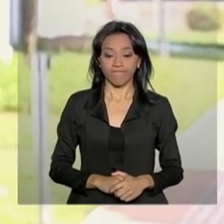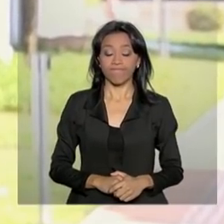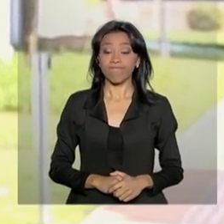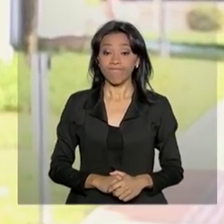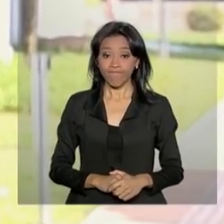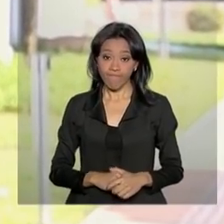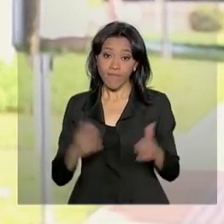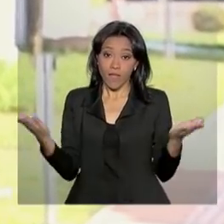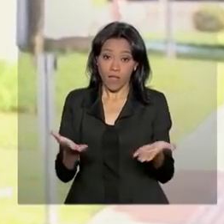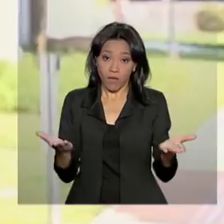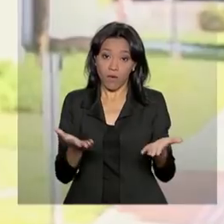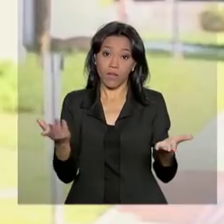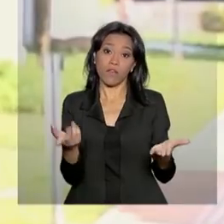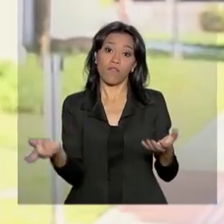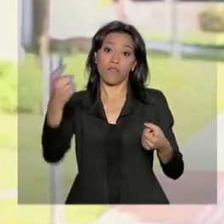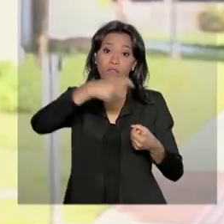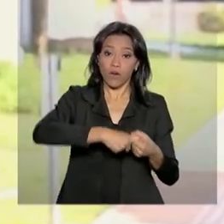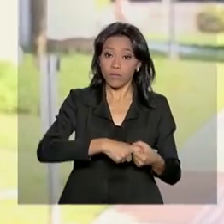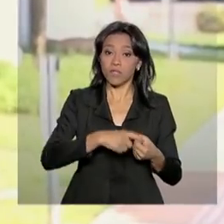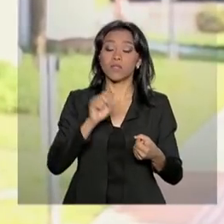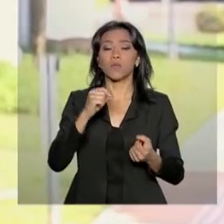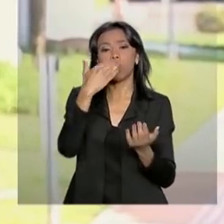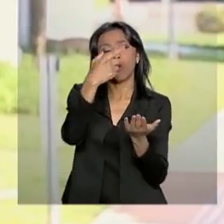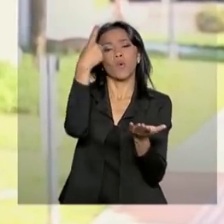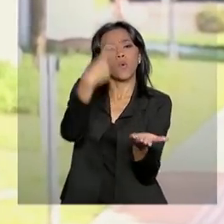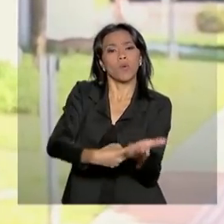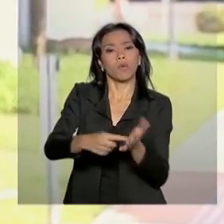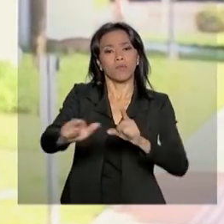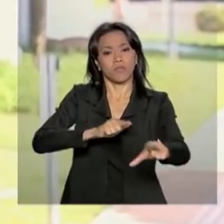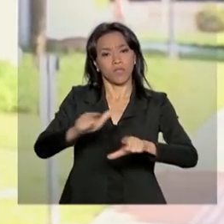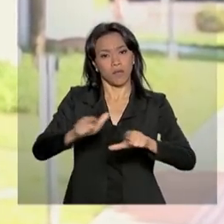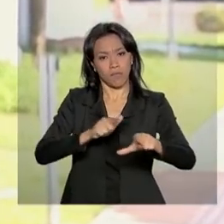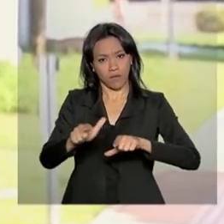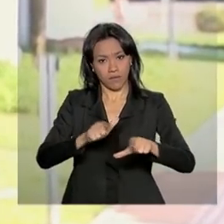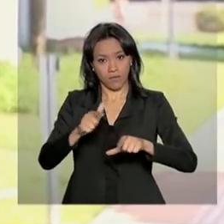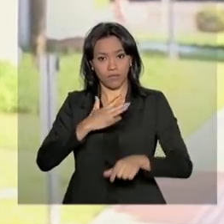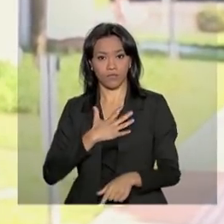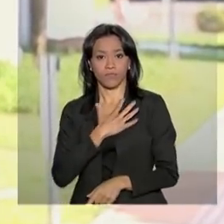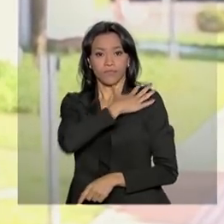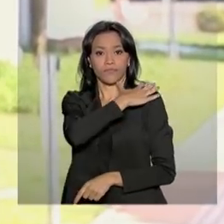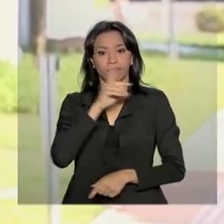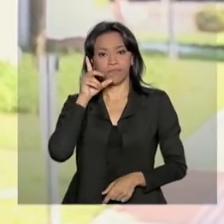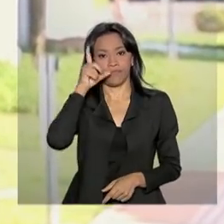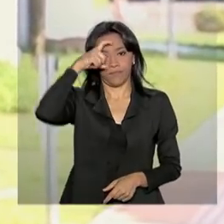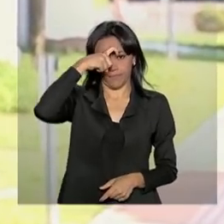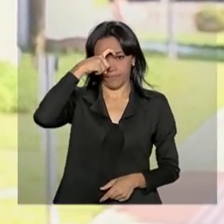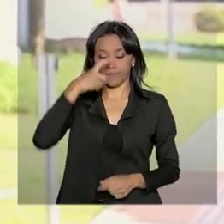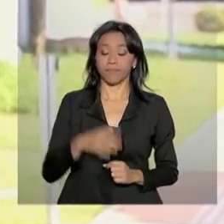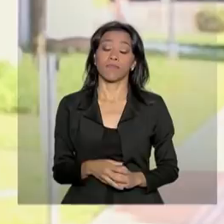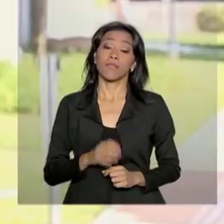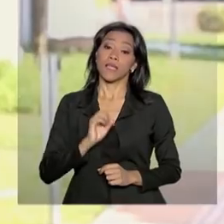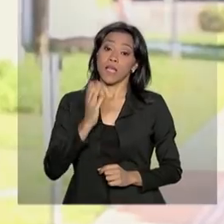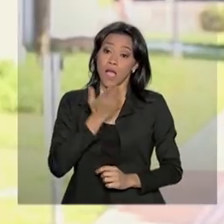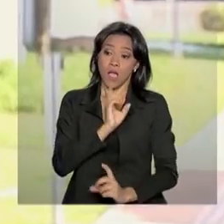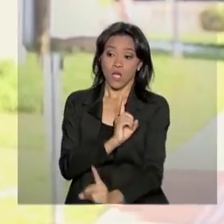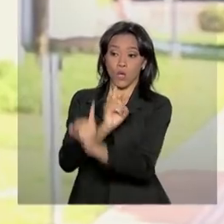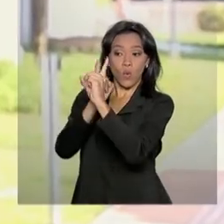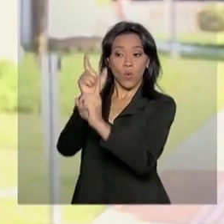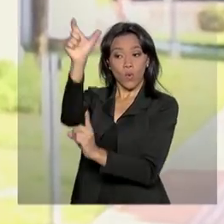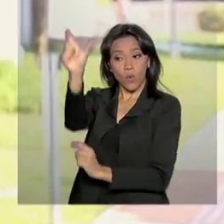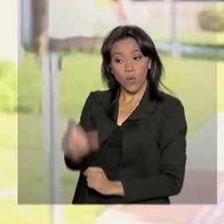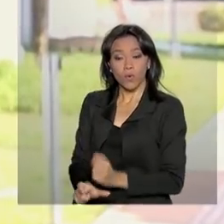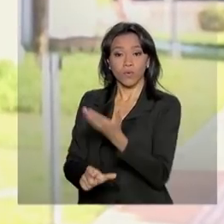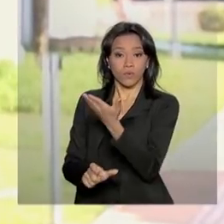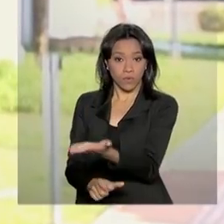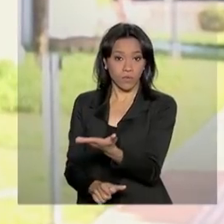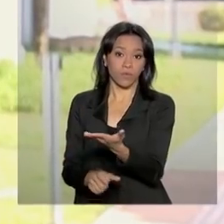Agora a gente volta com a agenda do vice-presidente Hamilton Mourão. Depois desse encontro com o ministro do Desenvolvimento Regional,